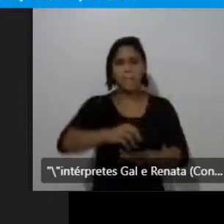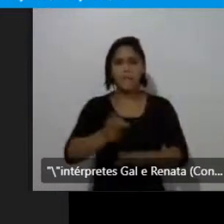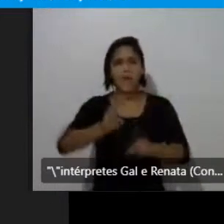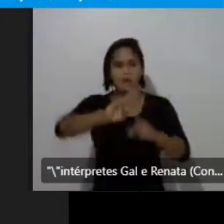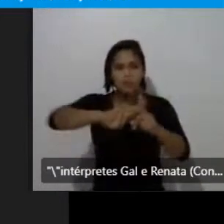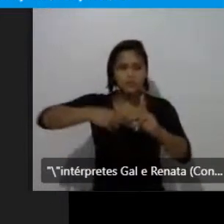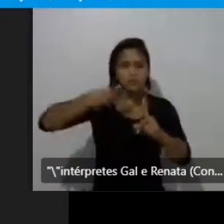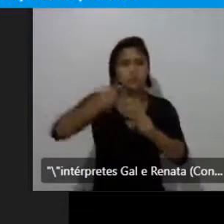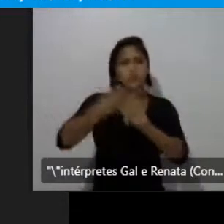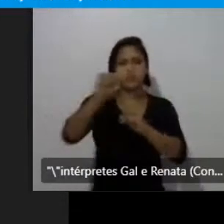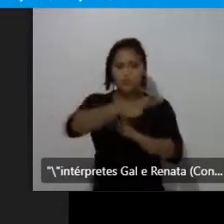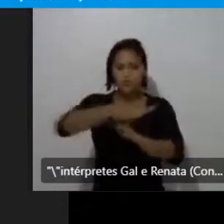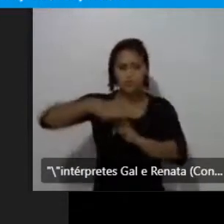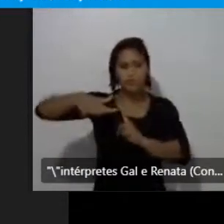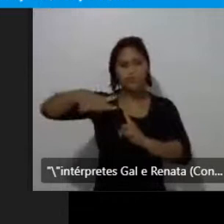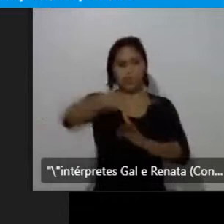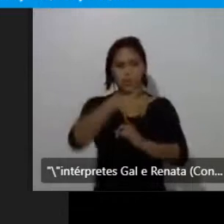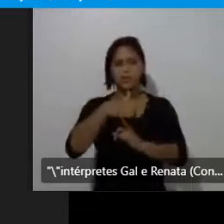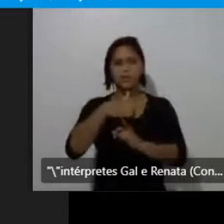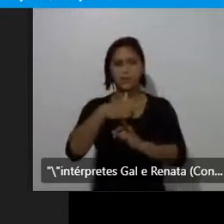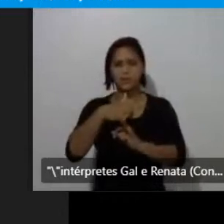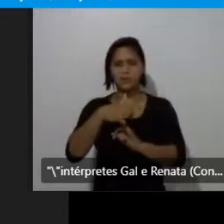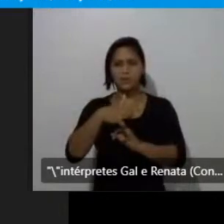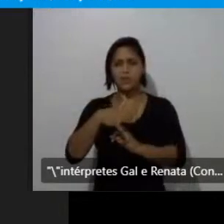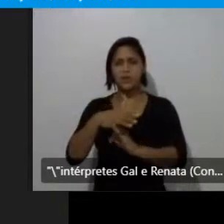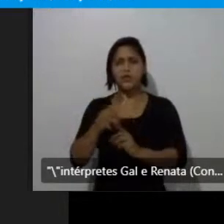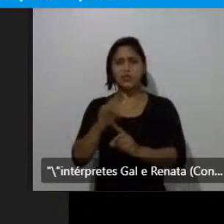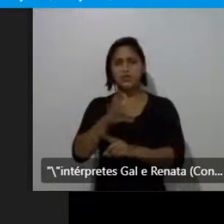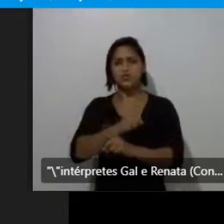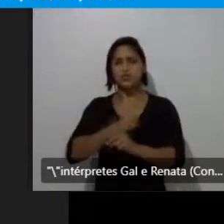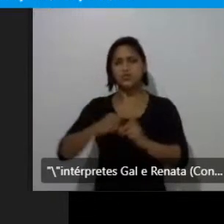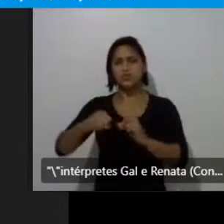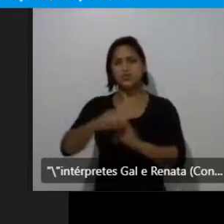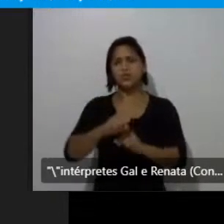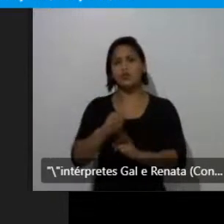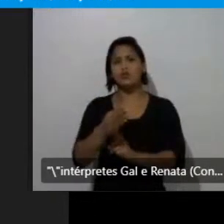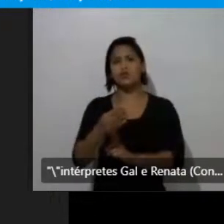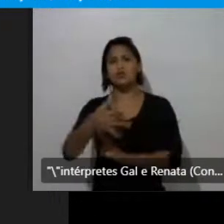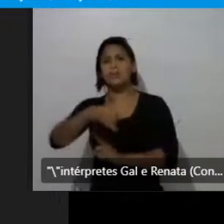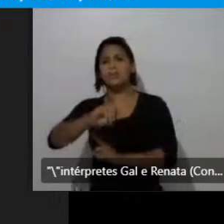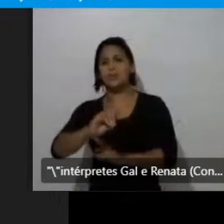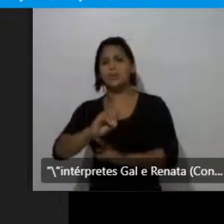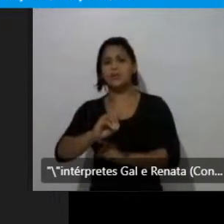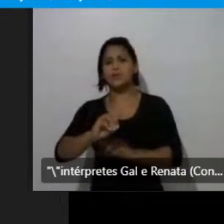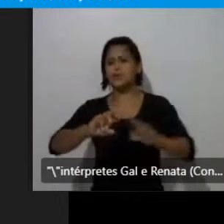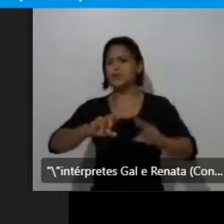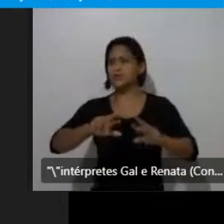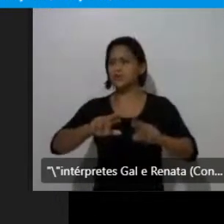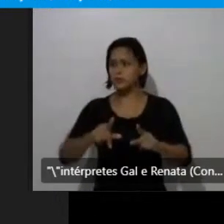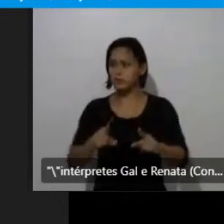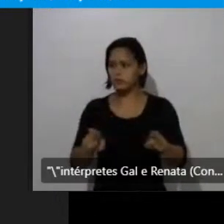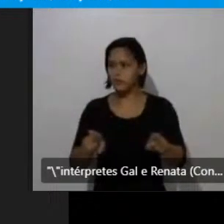pluriverso imenso de sócio e biodiversidade, né?